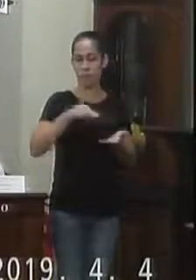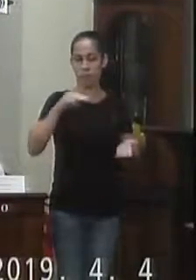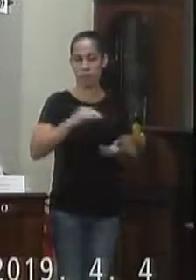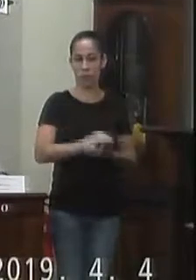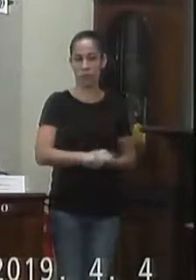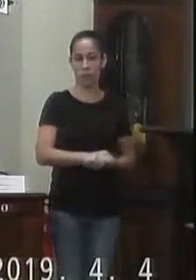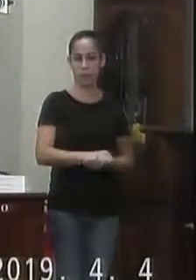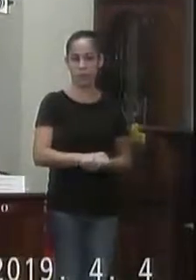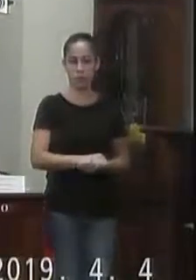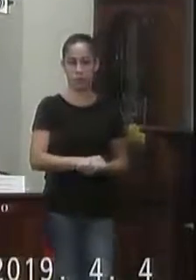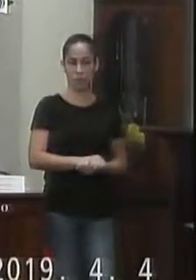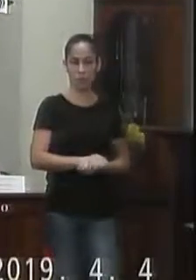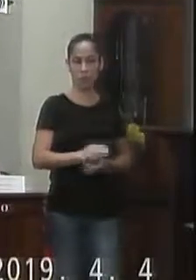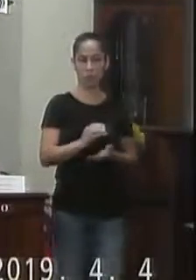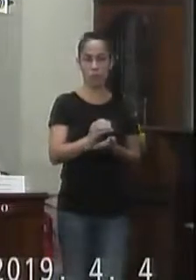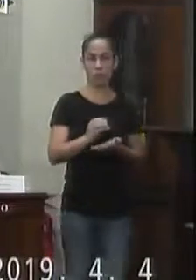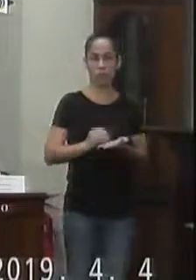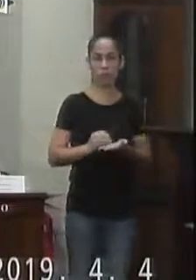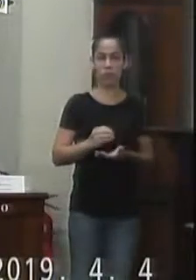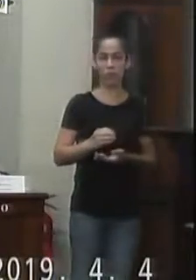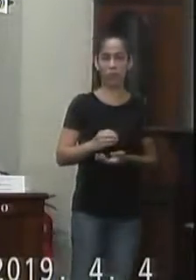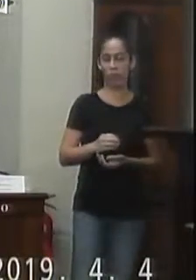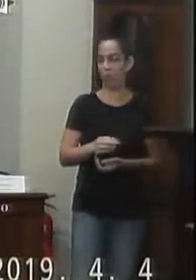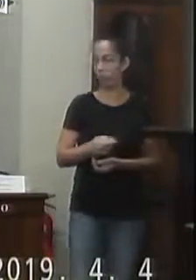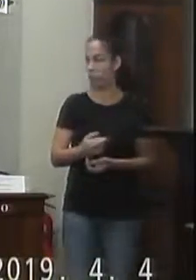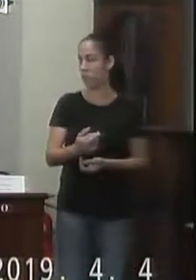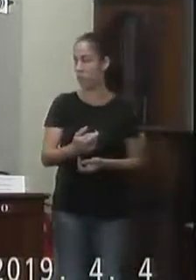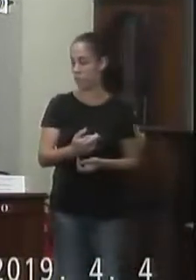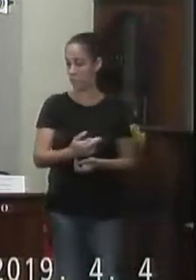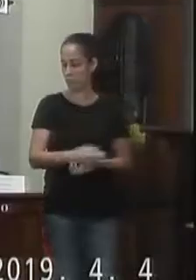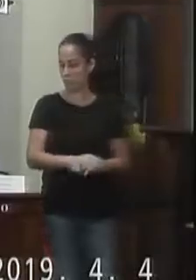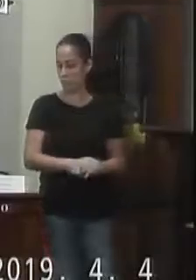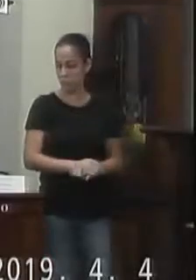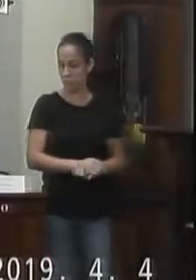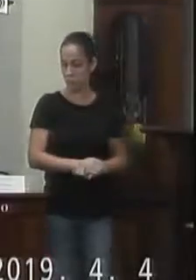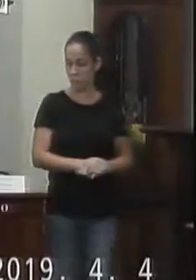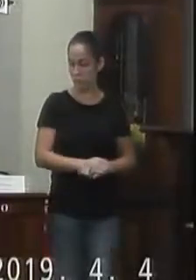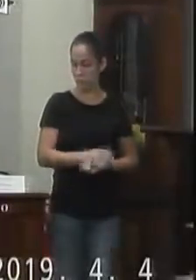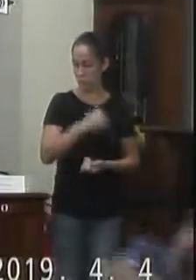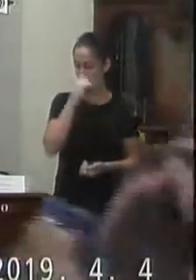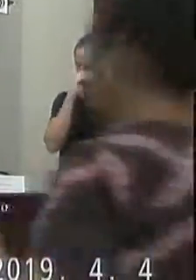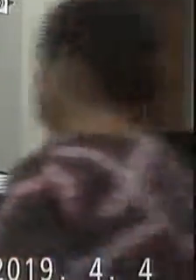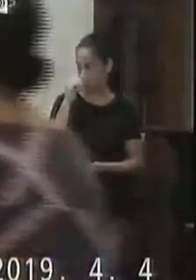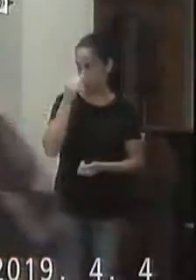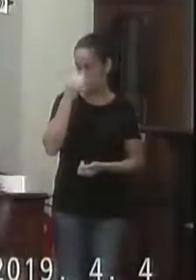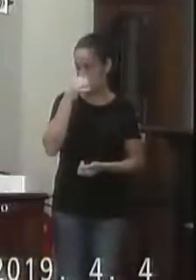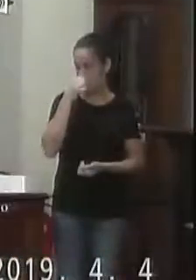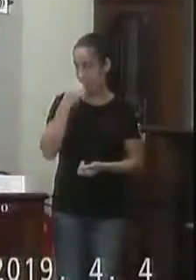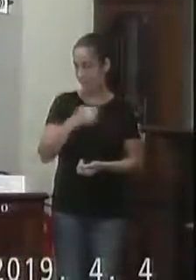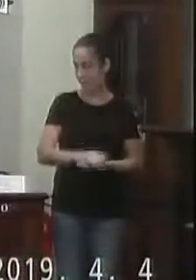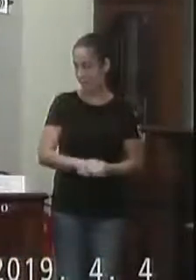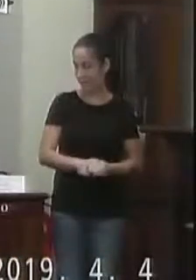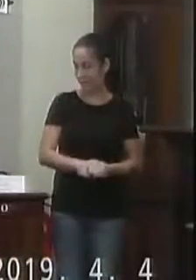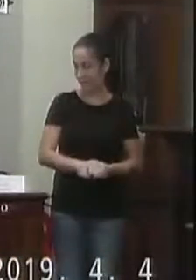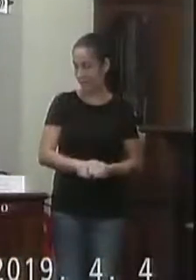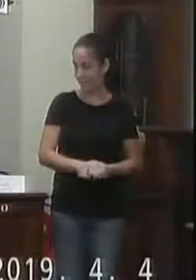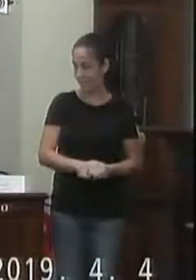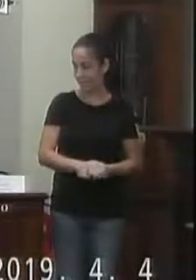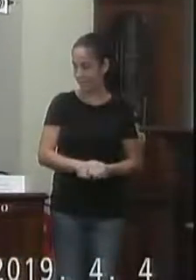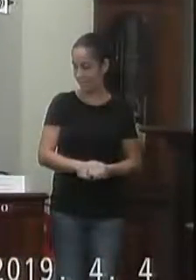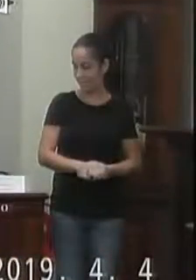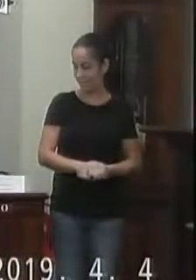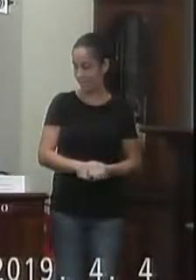Memorando, ofício 40, resposta agora, presidente. Agora eu vou ler a resposta dos requerimentos e indicações. Pode?